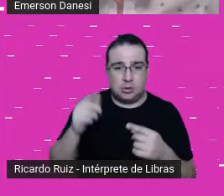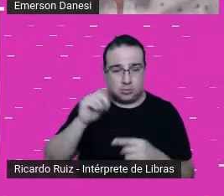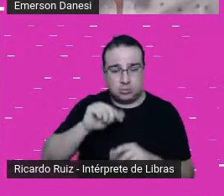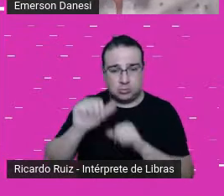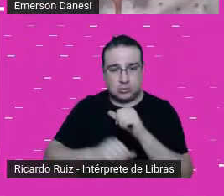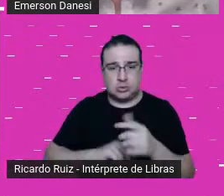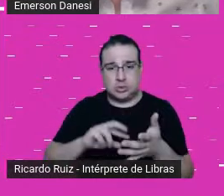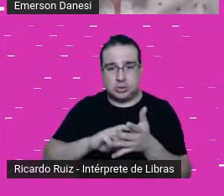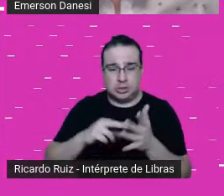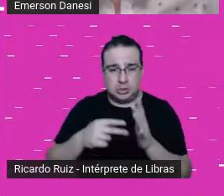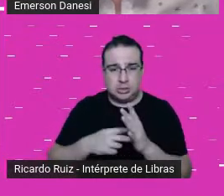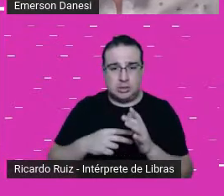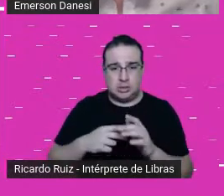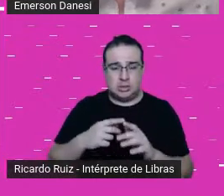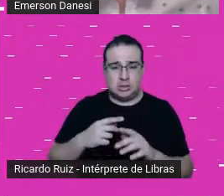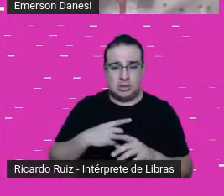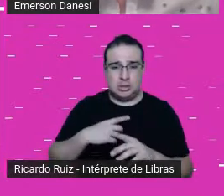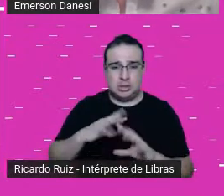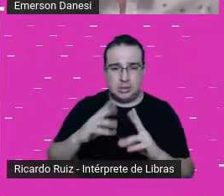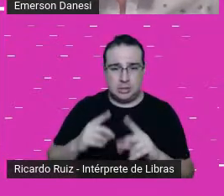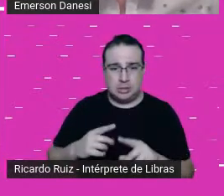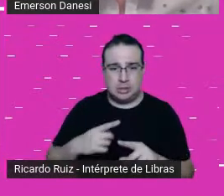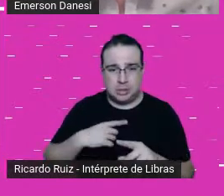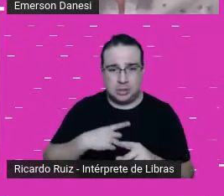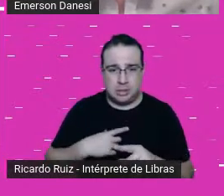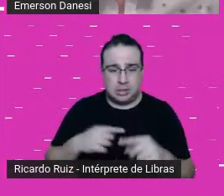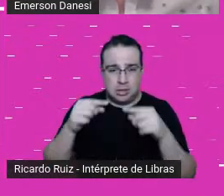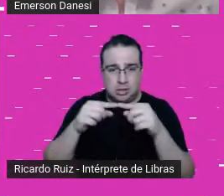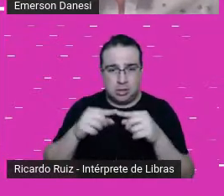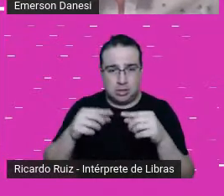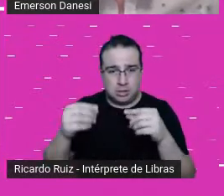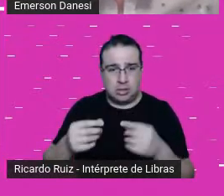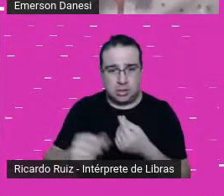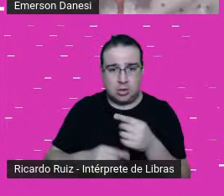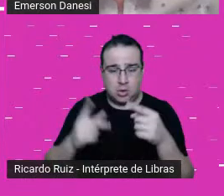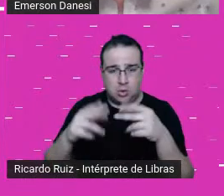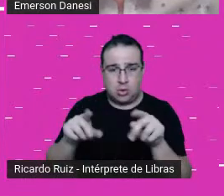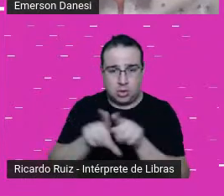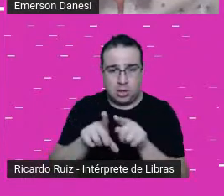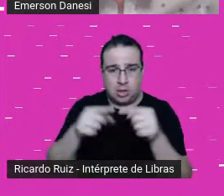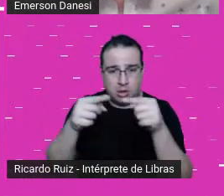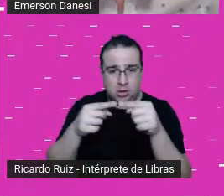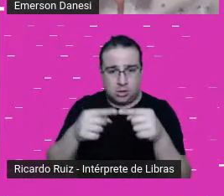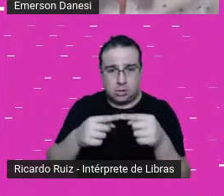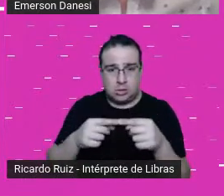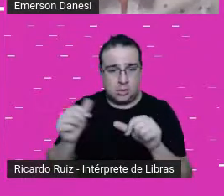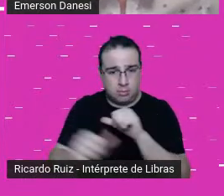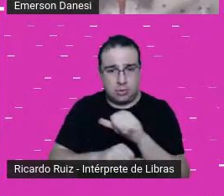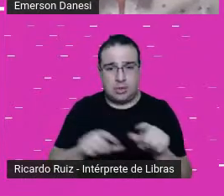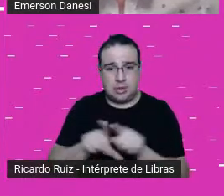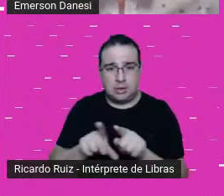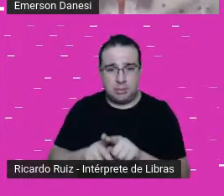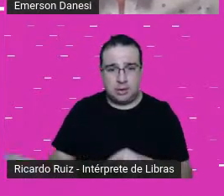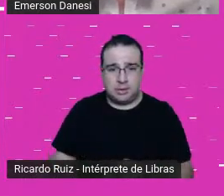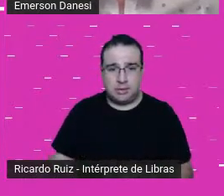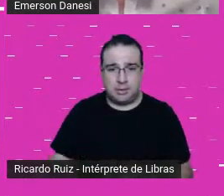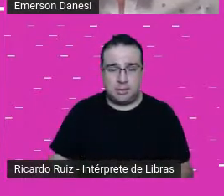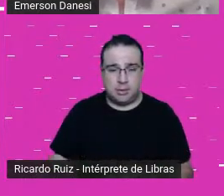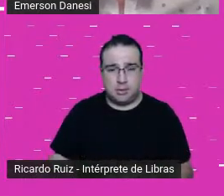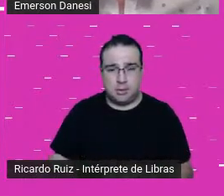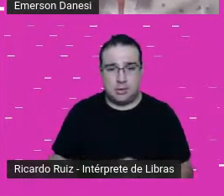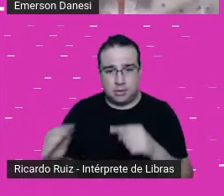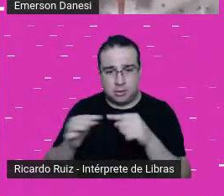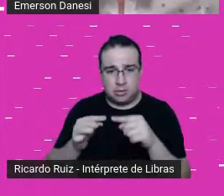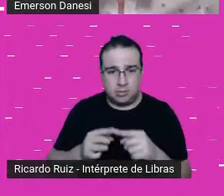codificar tudo aquilo e aquilo estar em mim como condição para transformar no que fosse